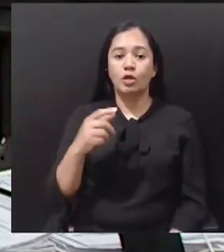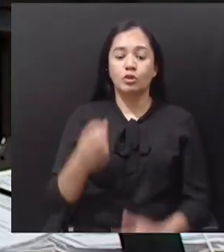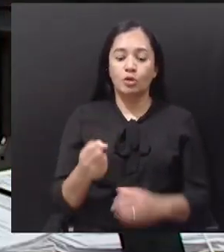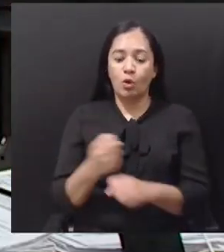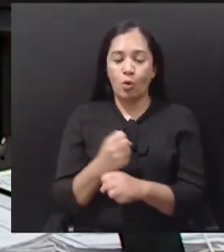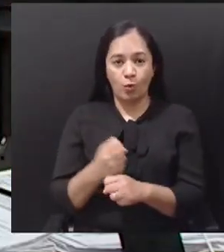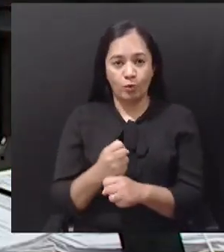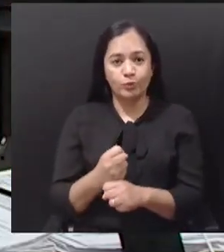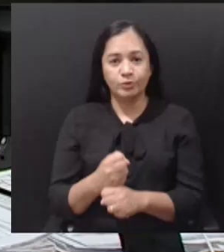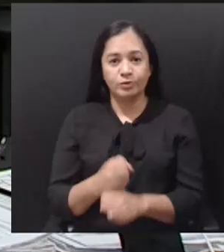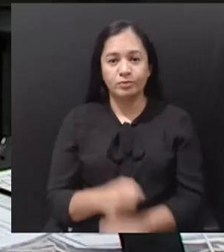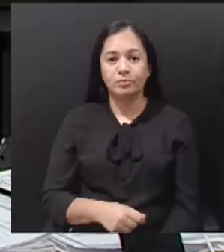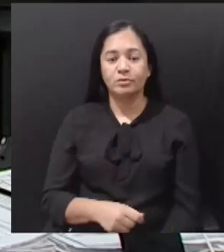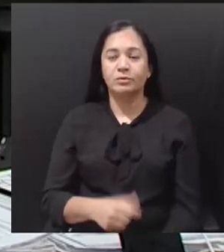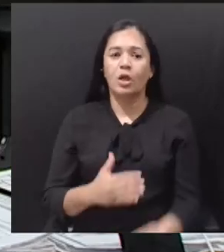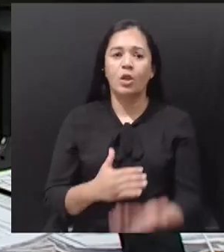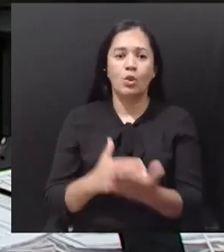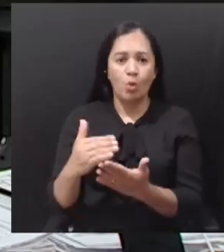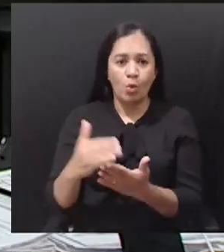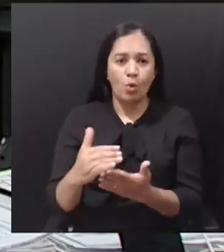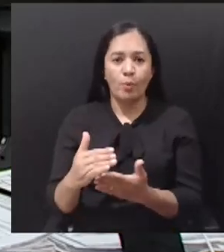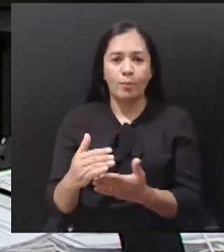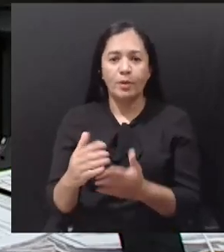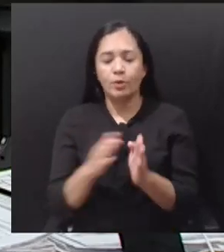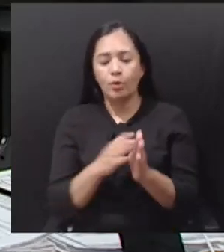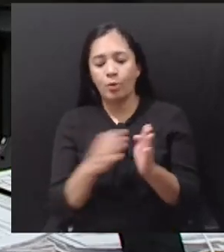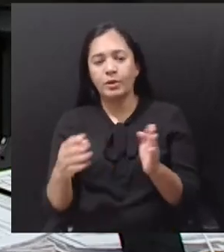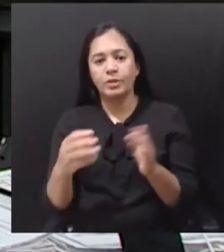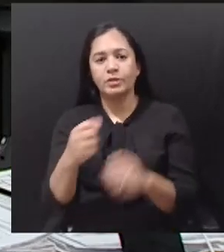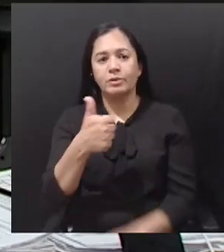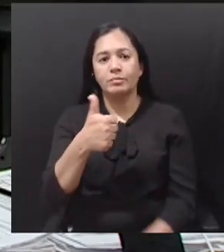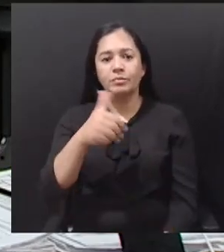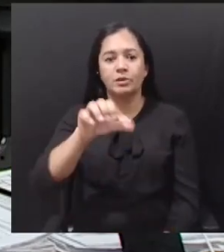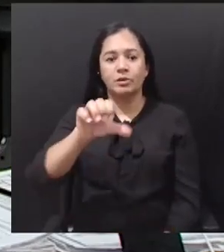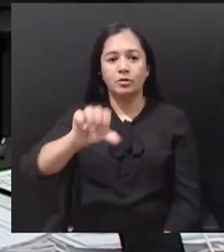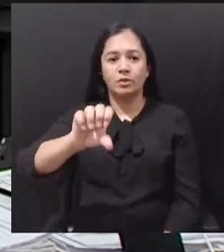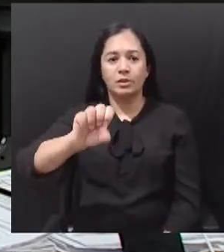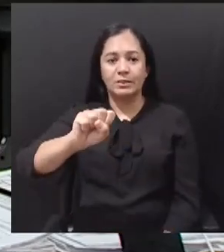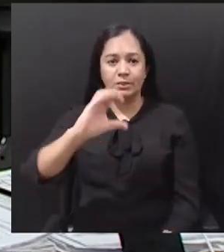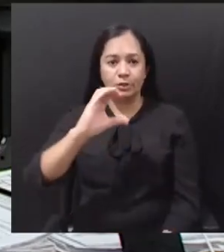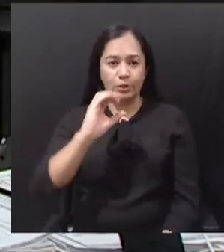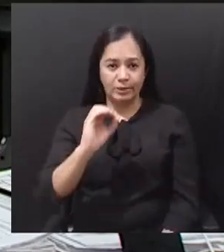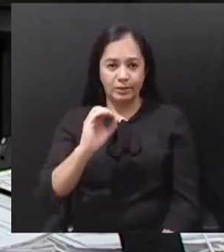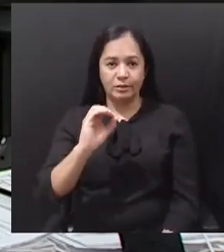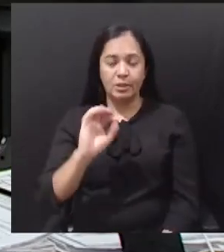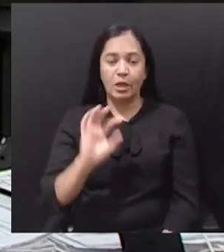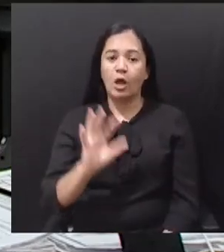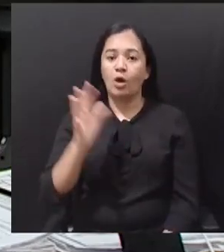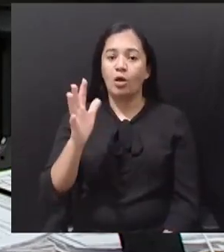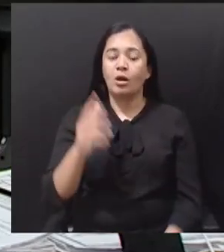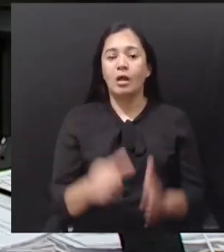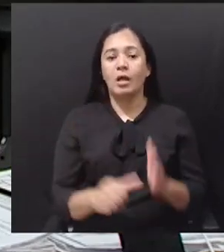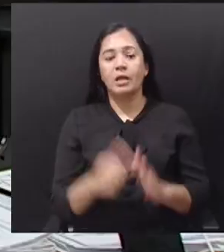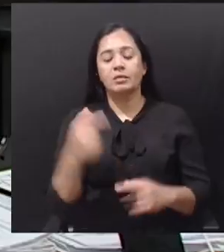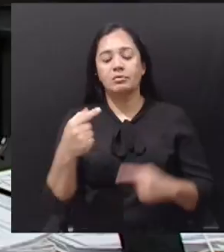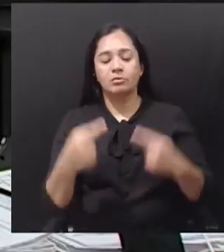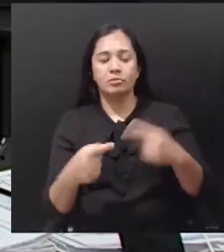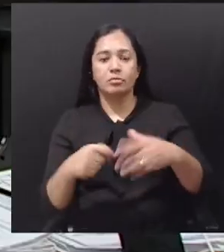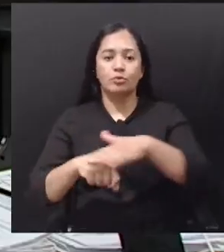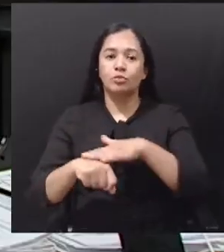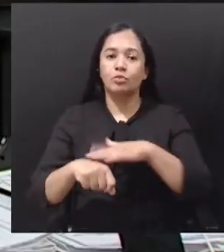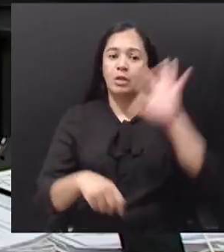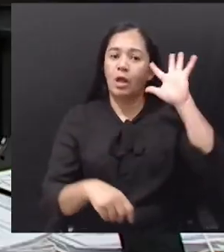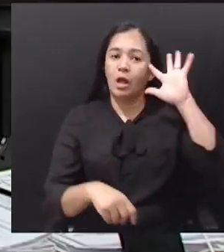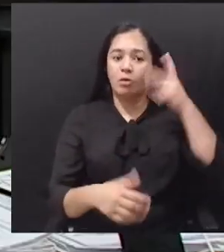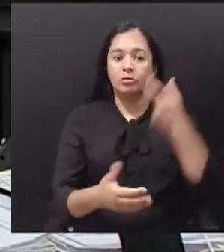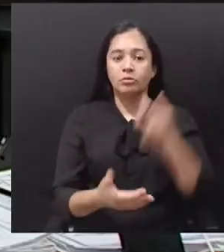no começo, na década de 80, teve essas primeiras discussões, decidiu-se que, né, o Brasil